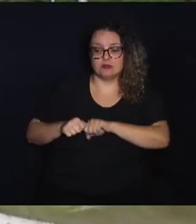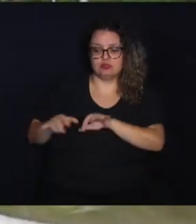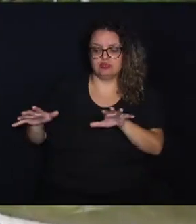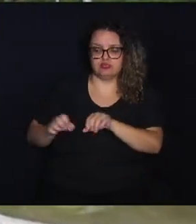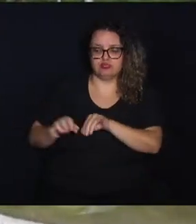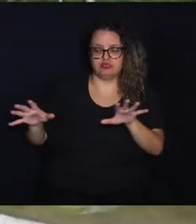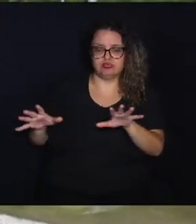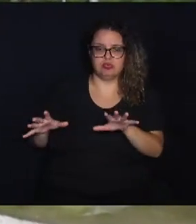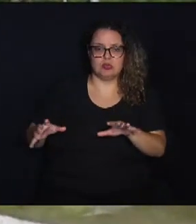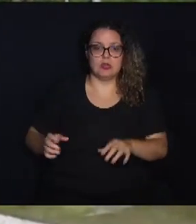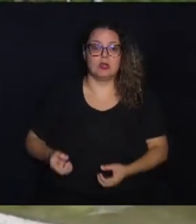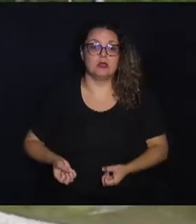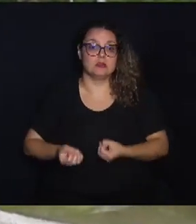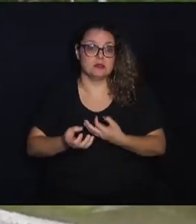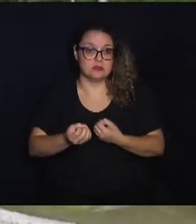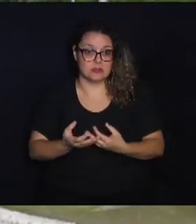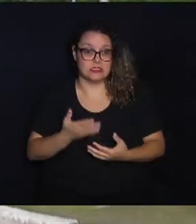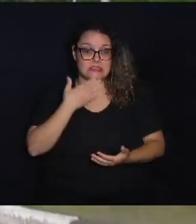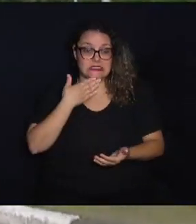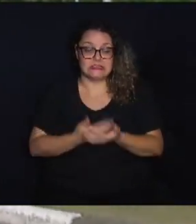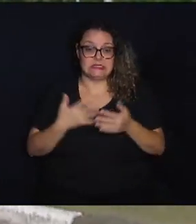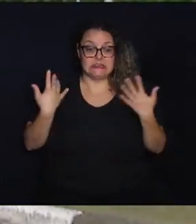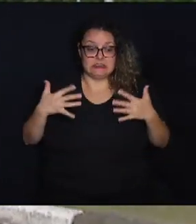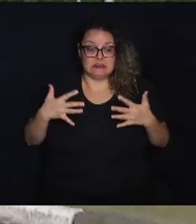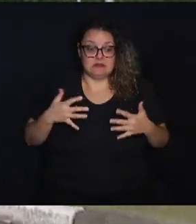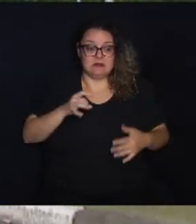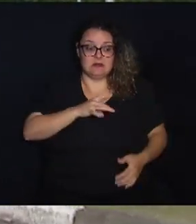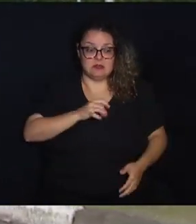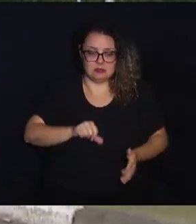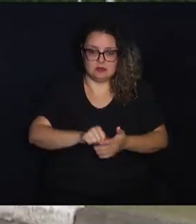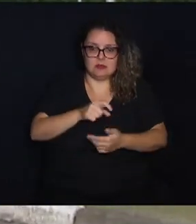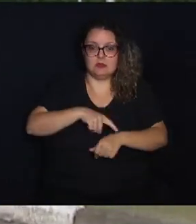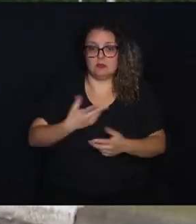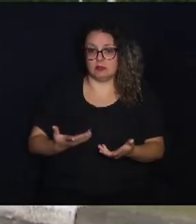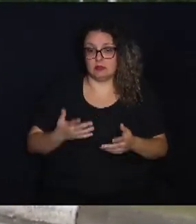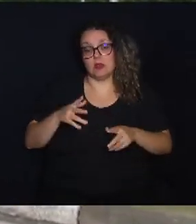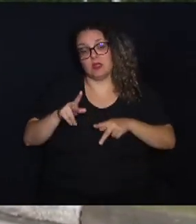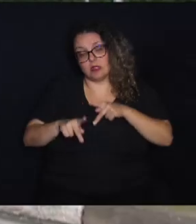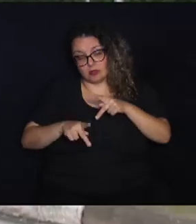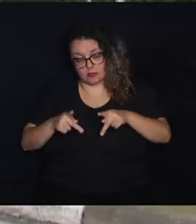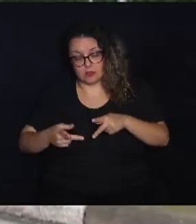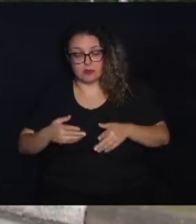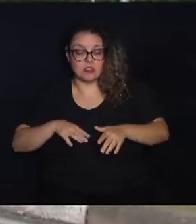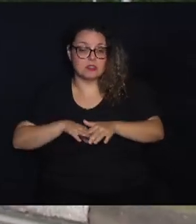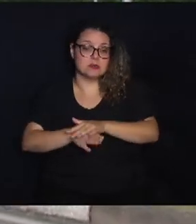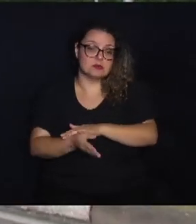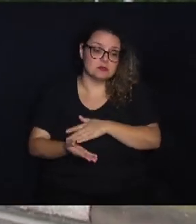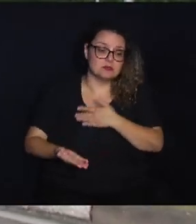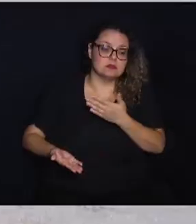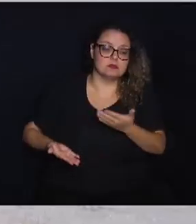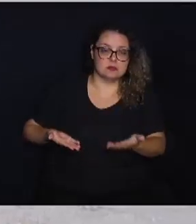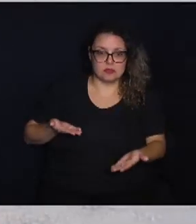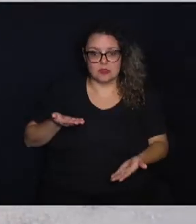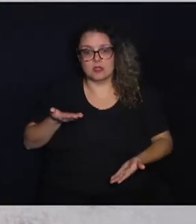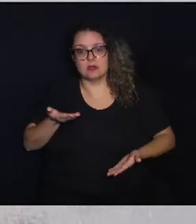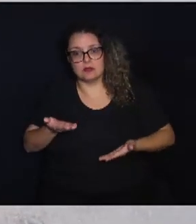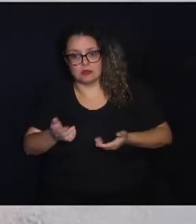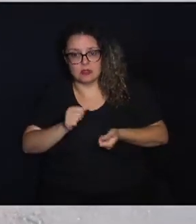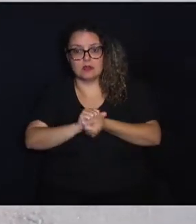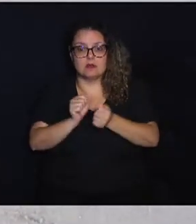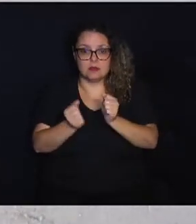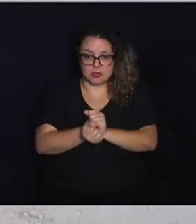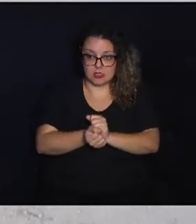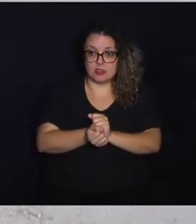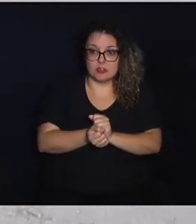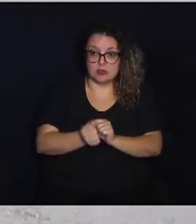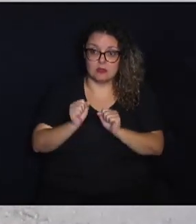e realmente assusta no primeiro momento, mas a população, a tendência é que vá se acostumando e isso vire que